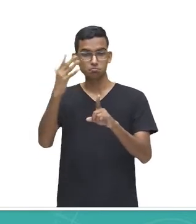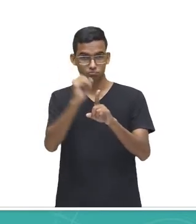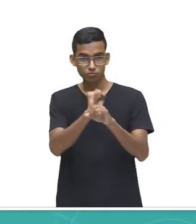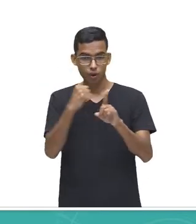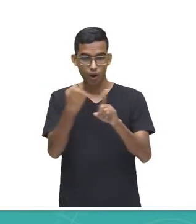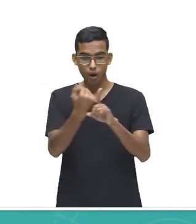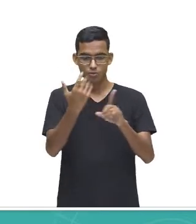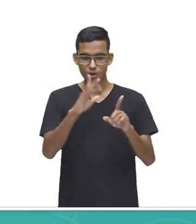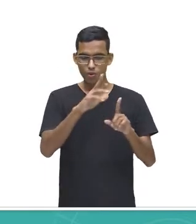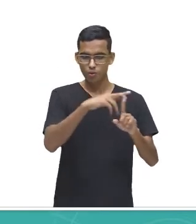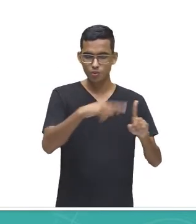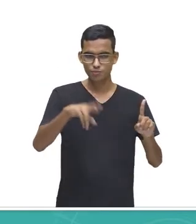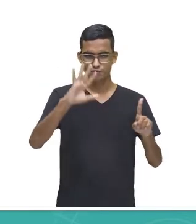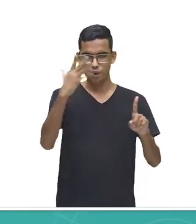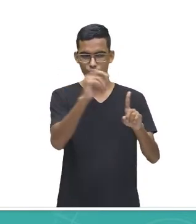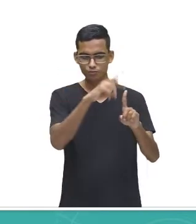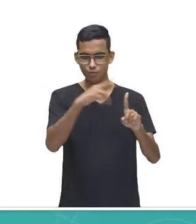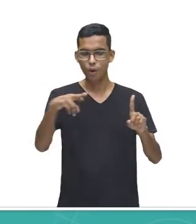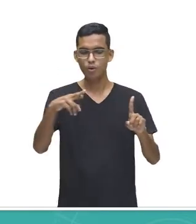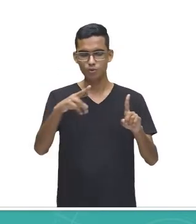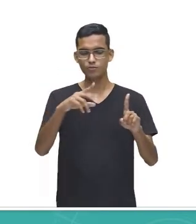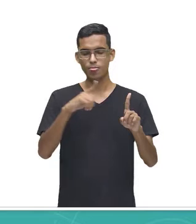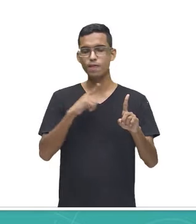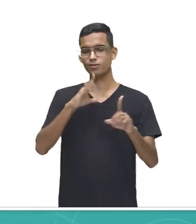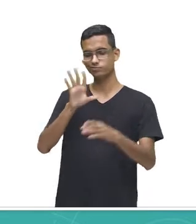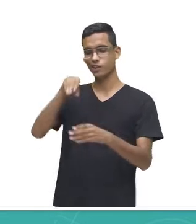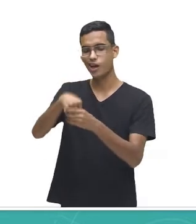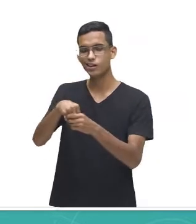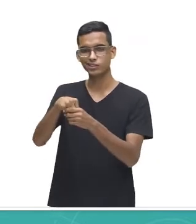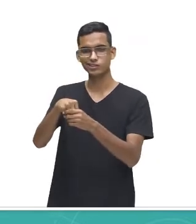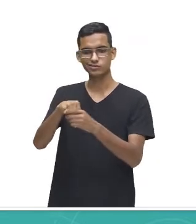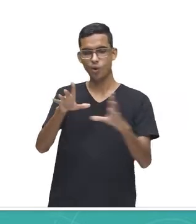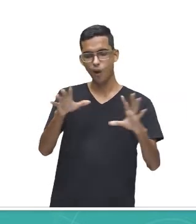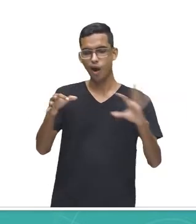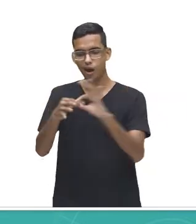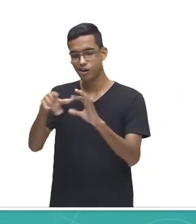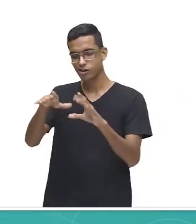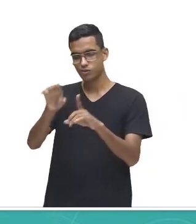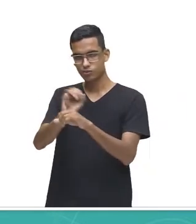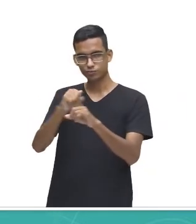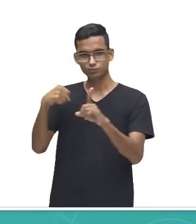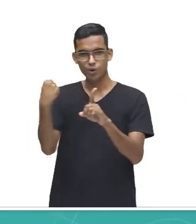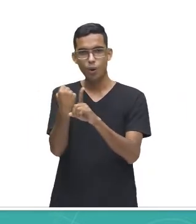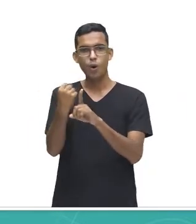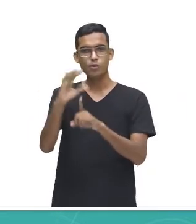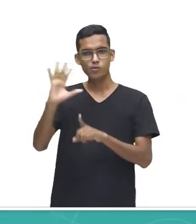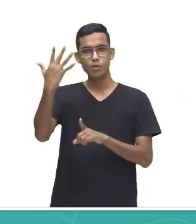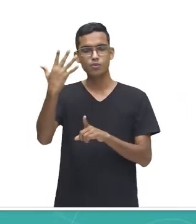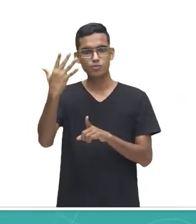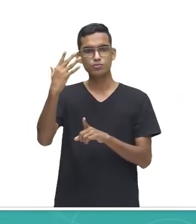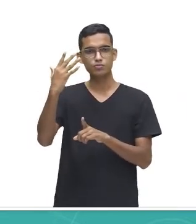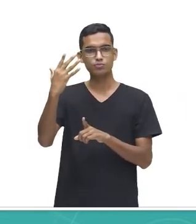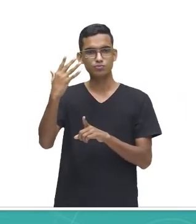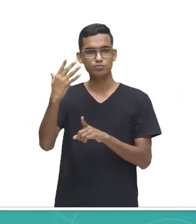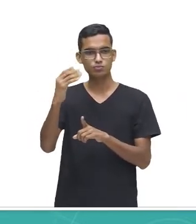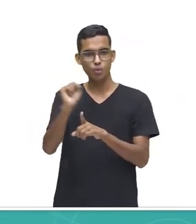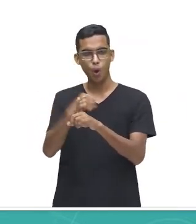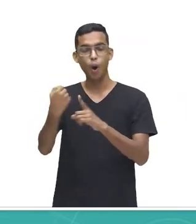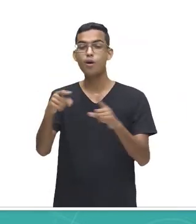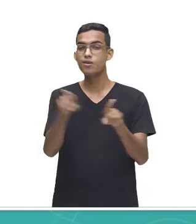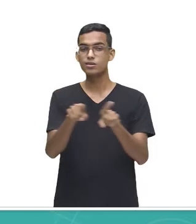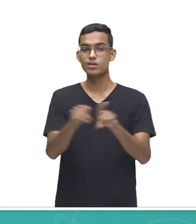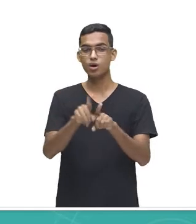se apresentar dentro do fenômeno social e do fenômeno cultural. Vamos então para o que é o fenômeno cultural.